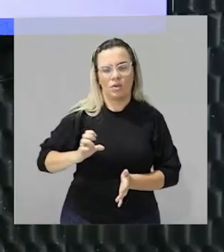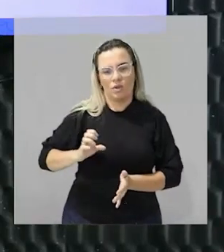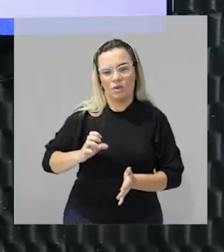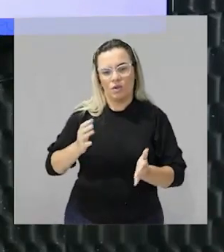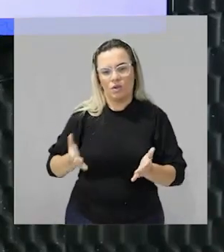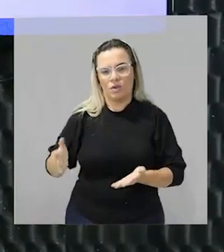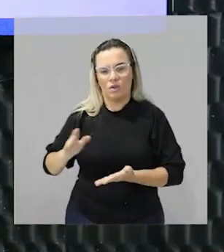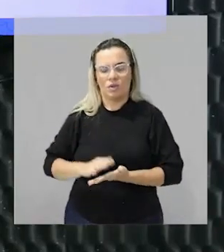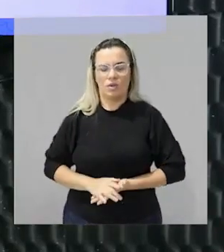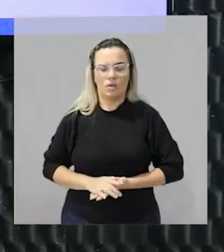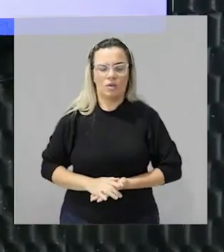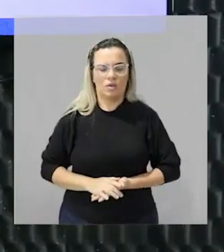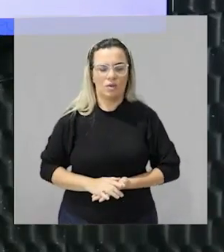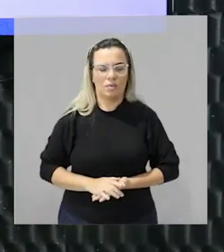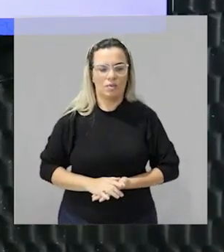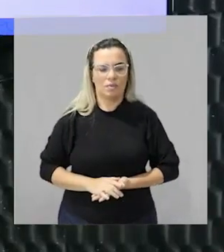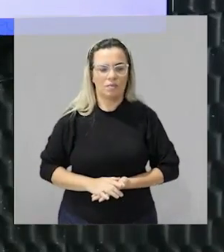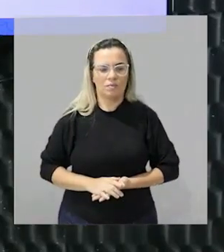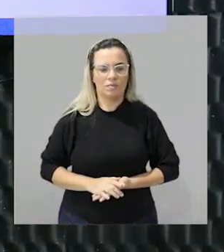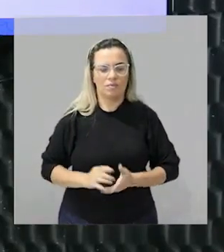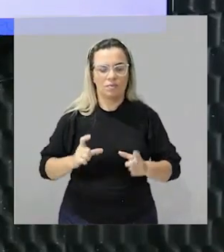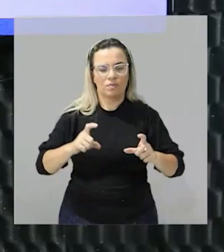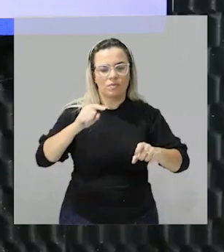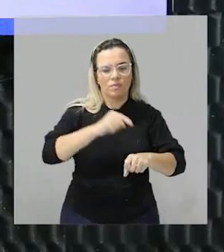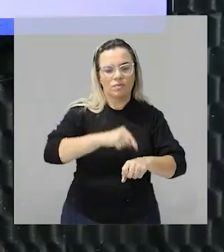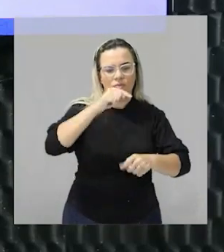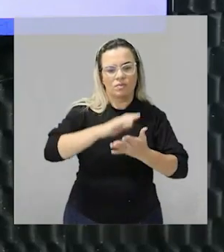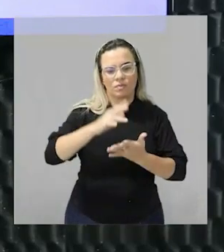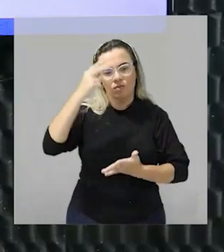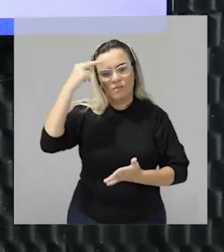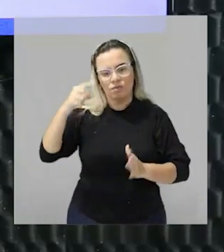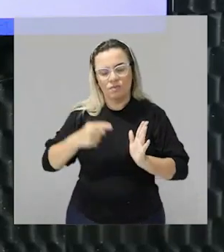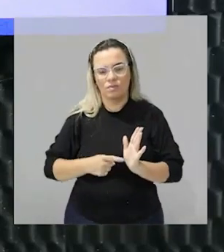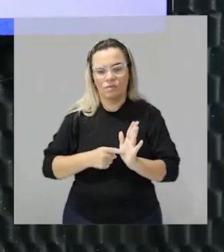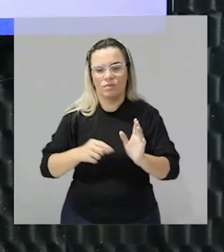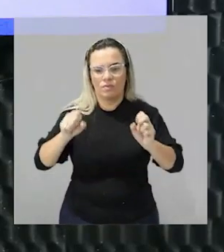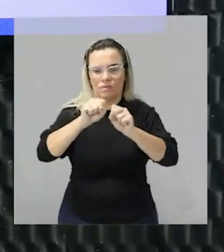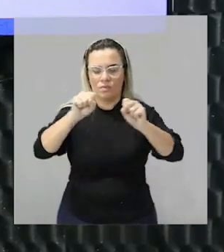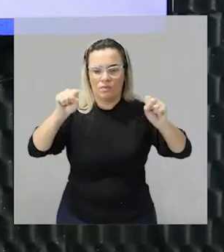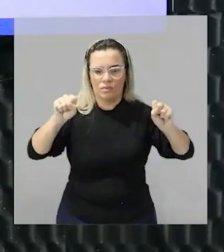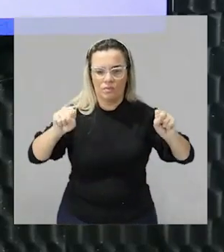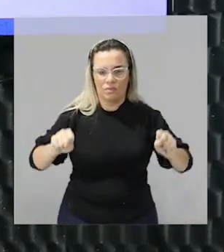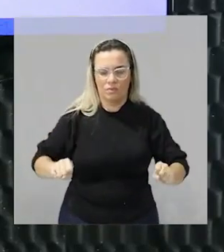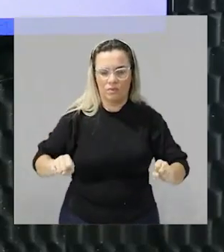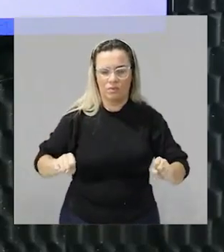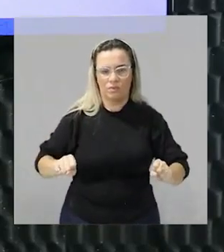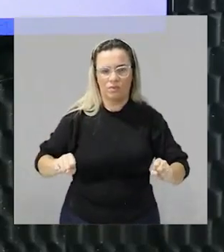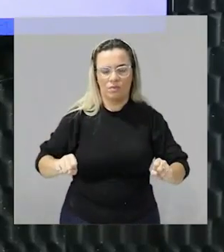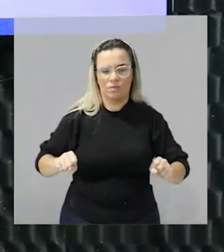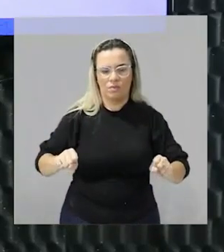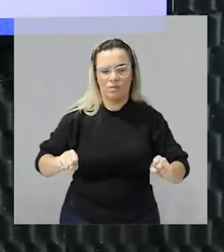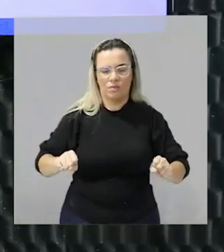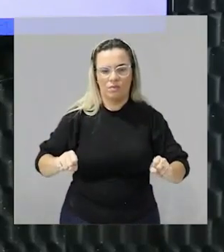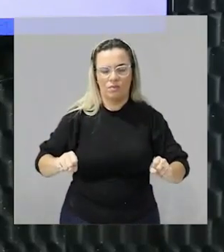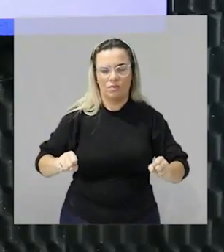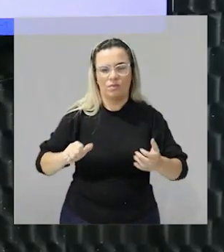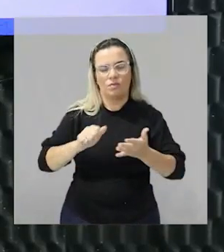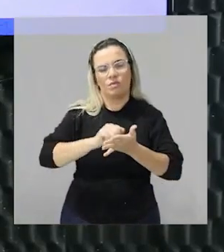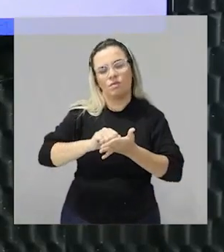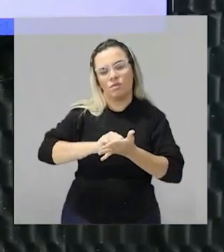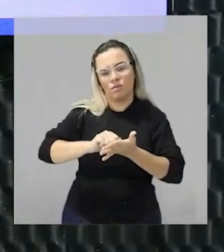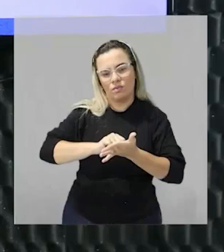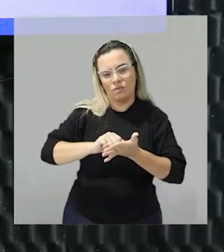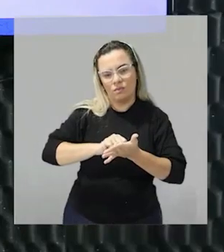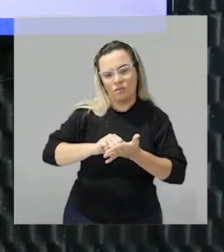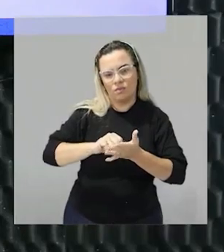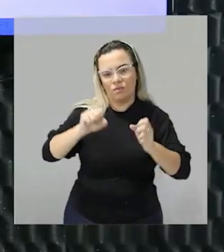seringueiros. Então lá vem um comando. No momento histórico apresentado, que é o momento aqui da economia da borracha,